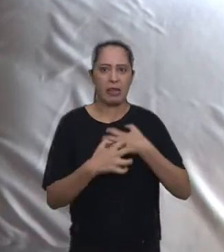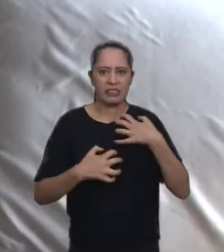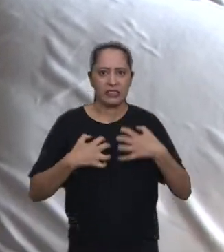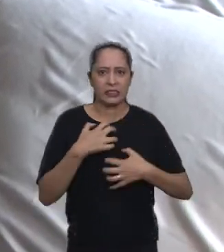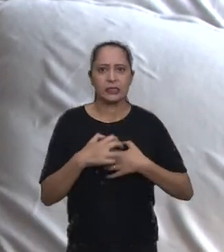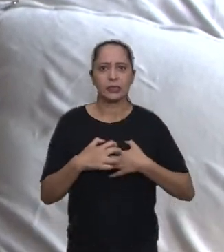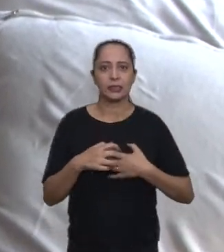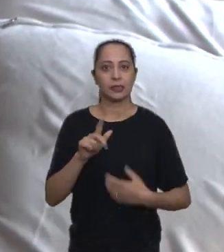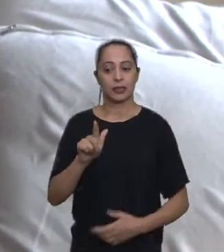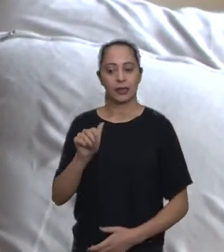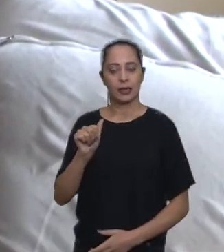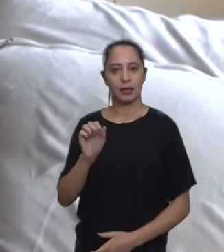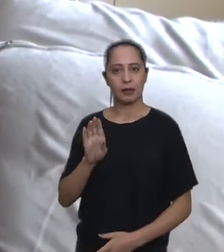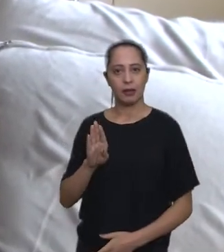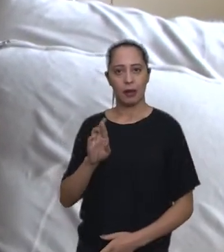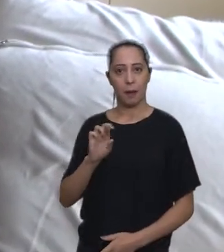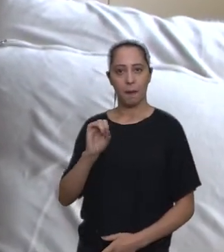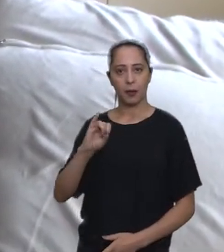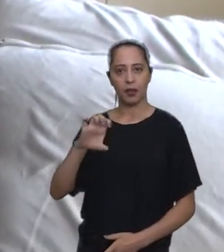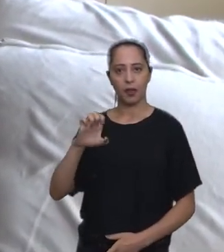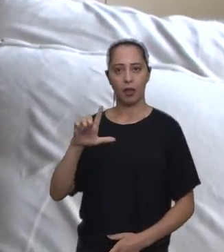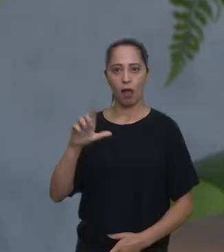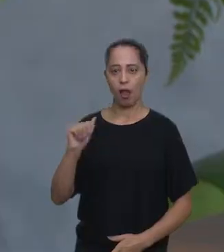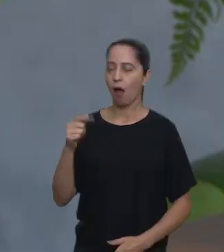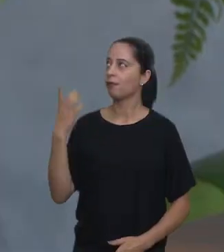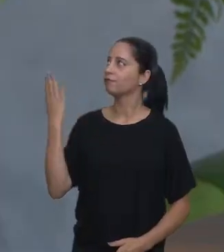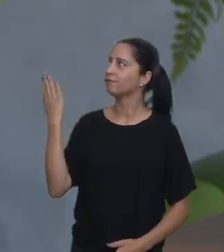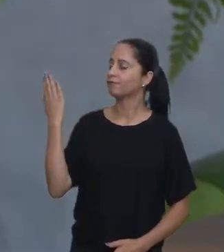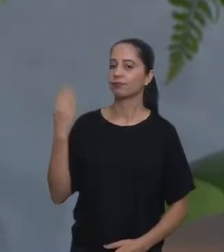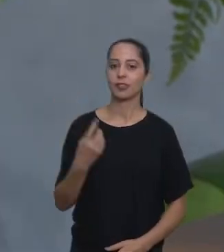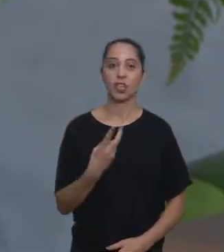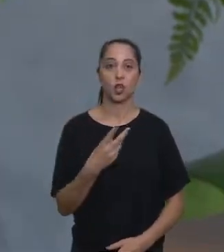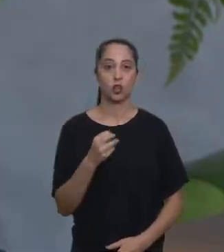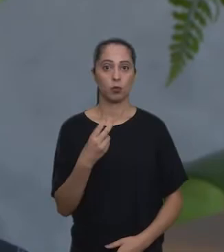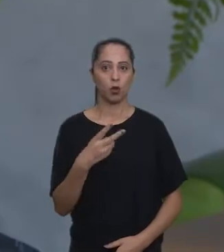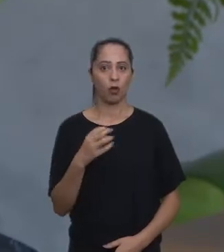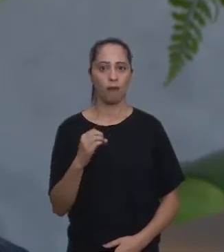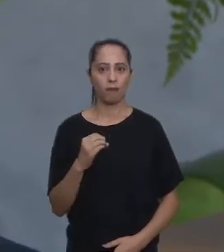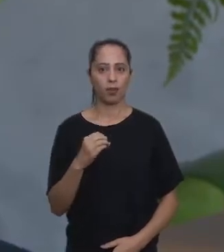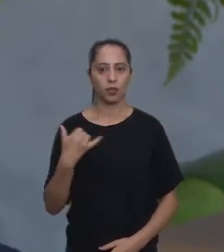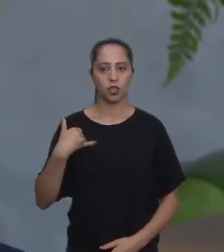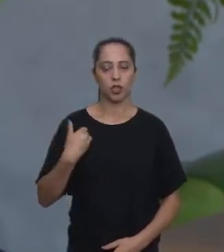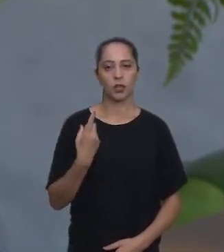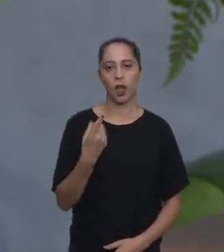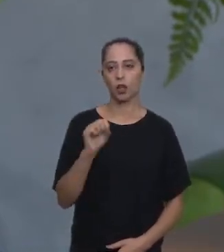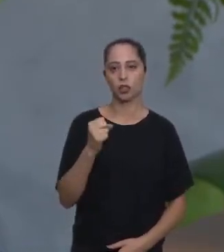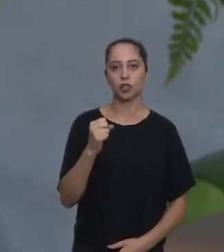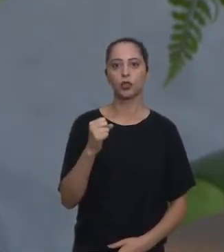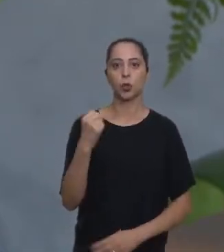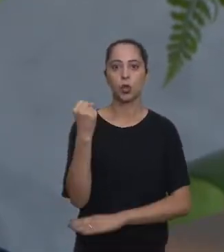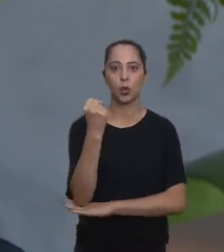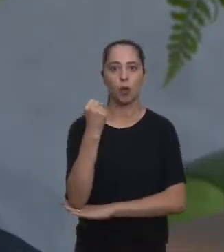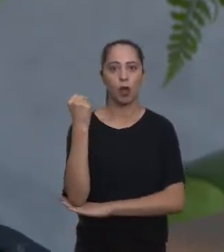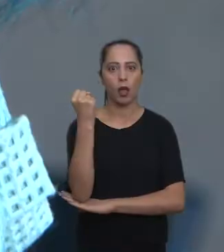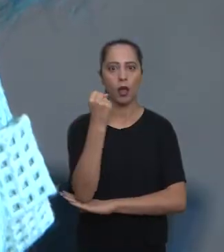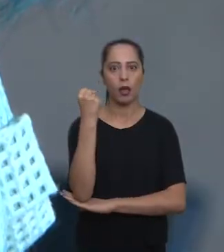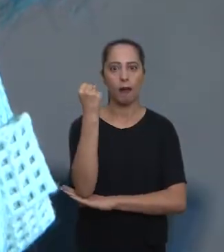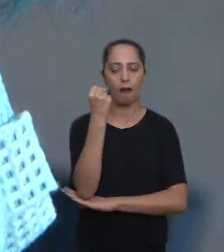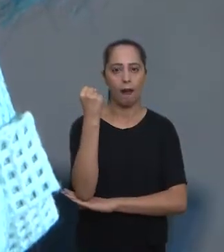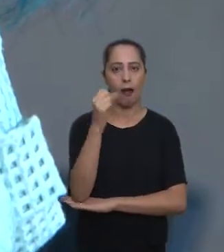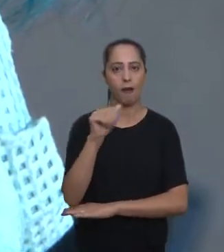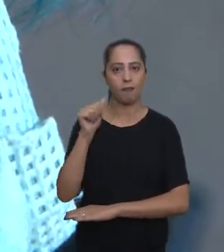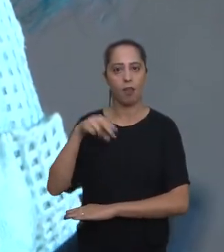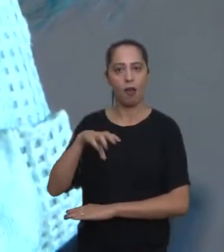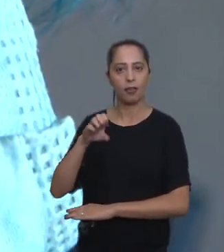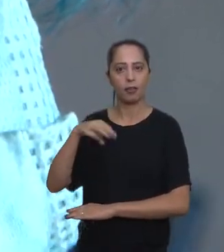era a rotina da Gabriela no início de 2020. A jovem de 18 anos estava com um grau severo de anemia, até